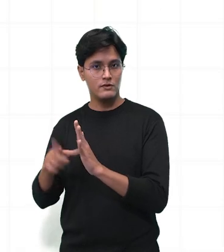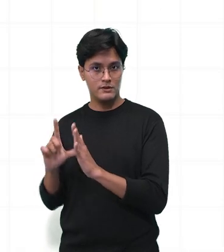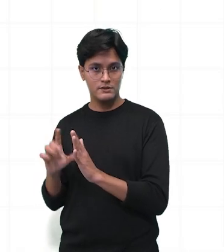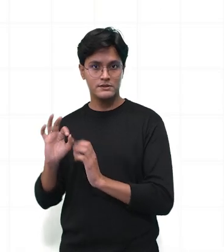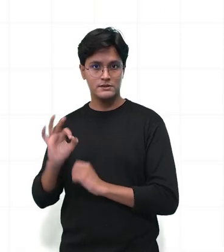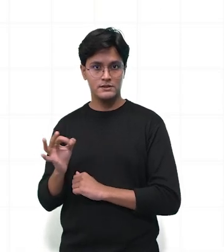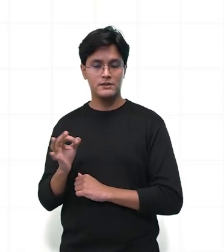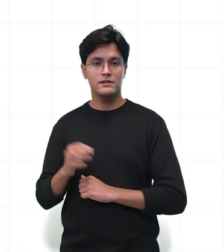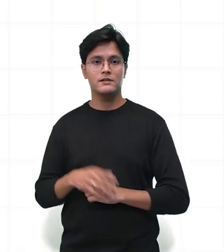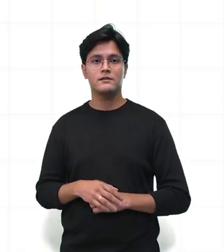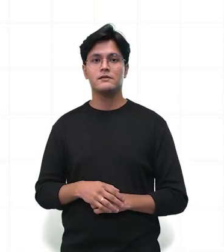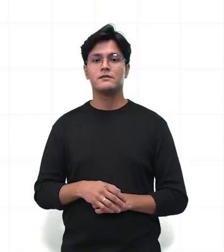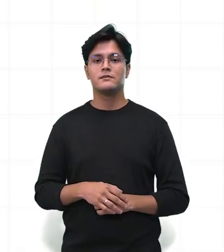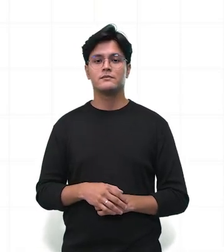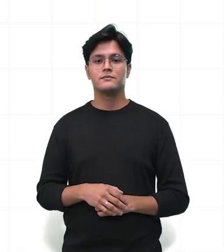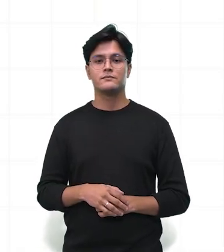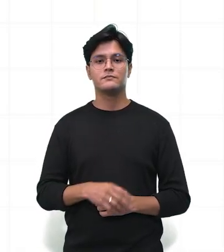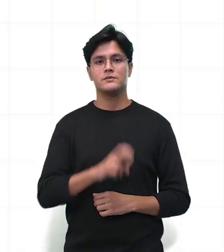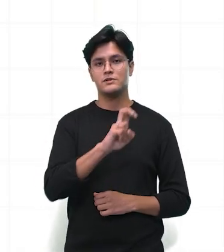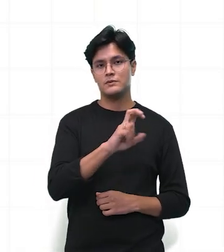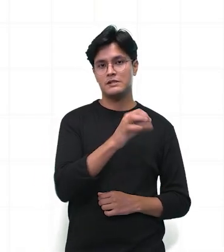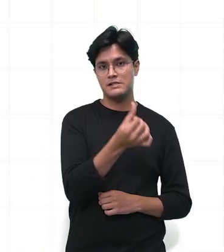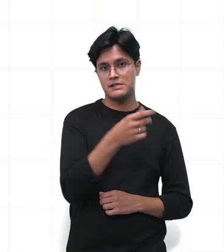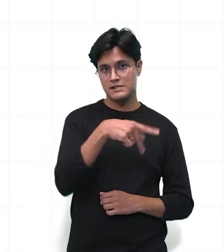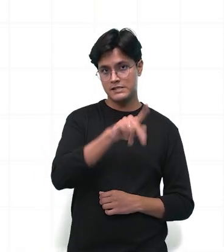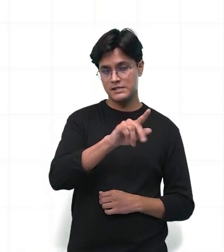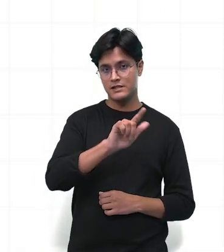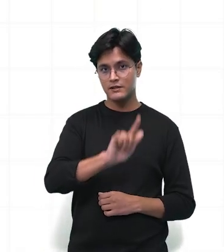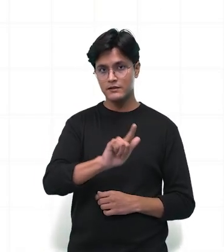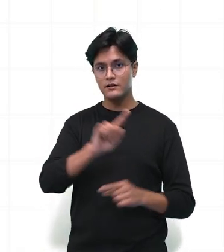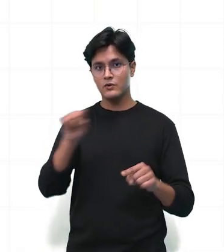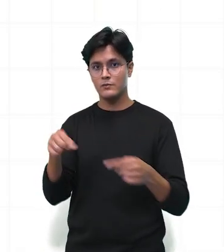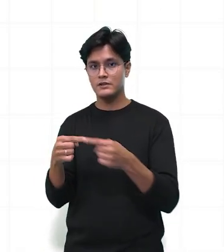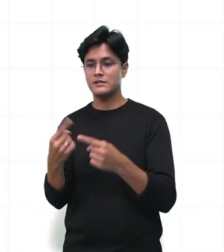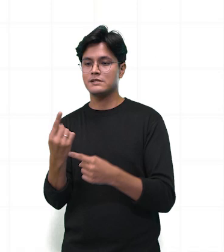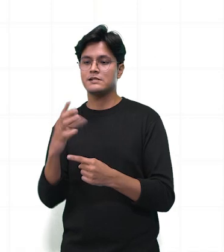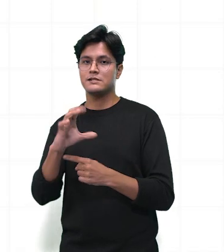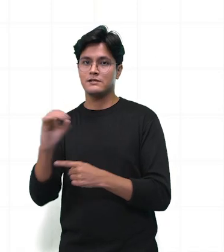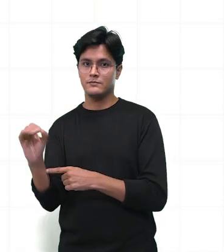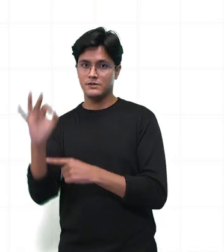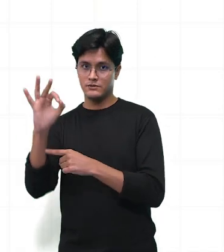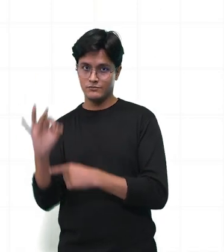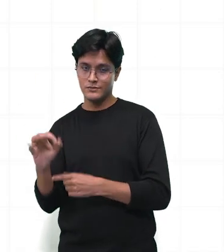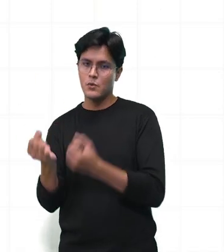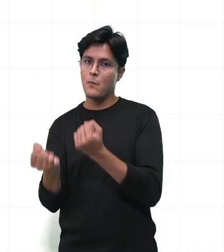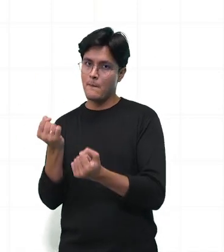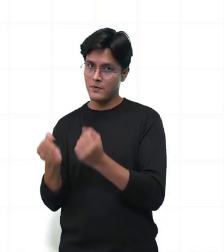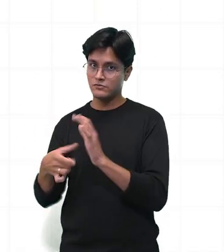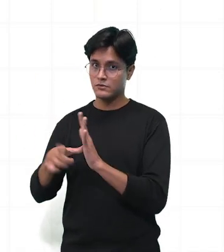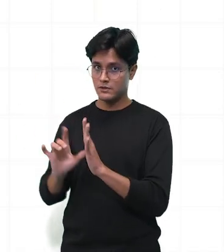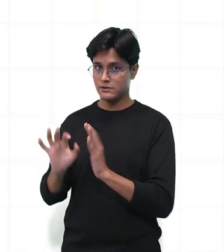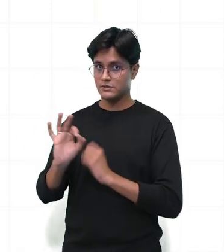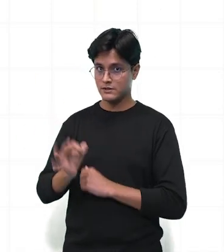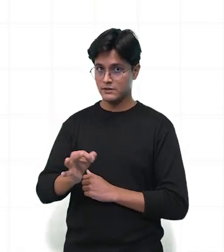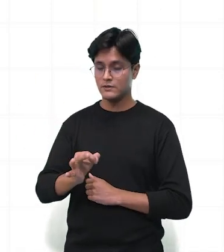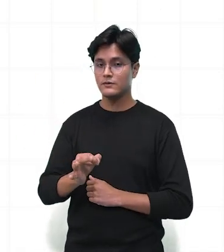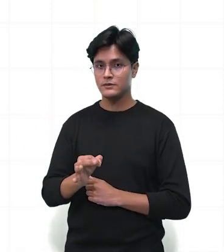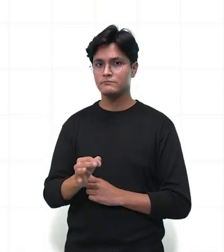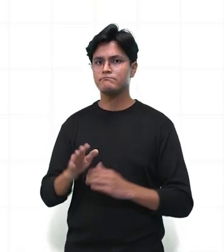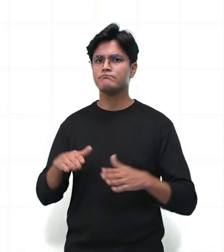56 correspondia a 100% do peso dela. Aí você vai fazer o seguinte,